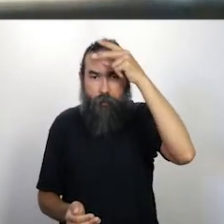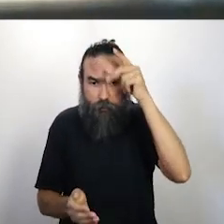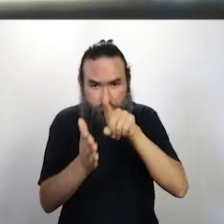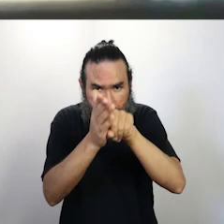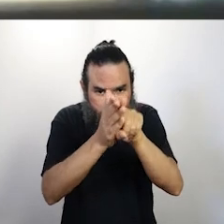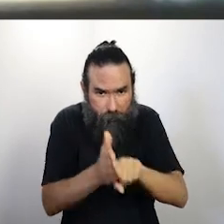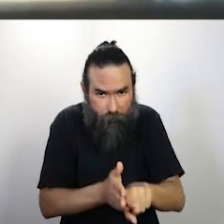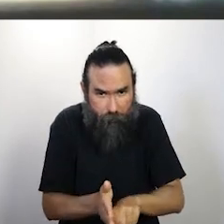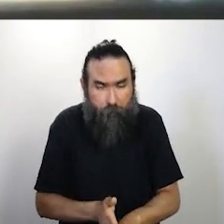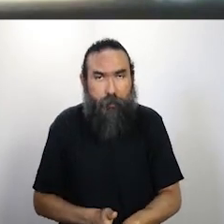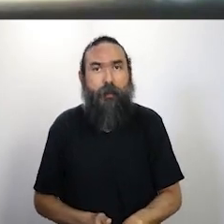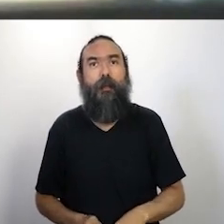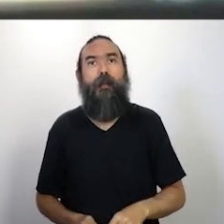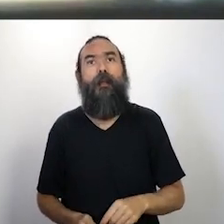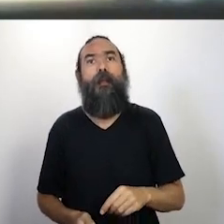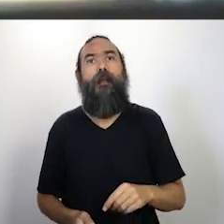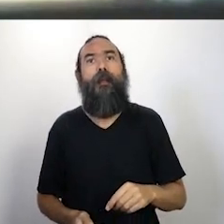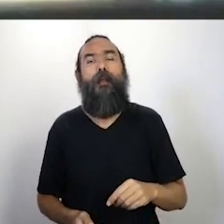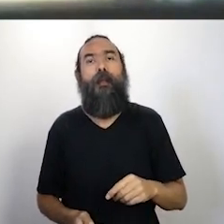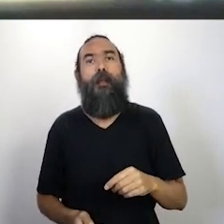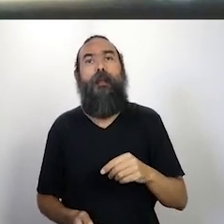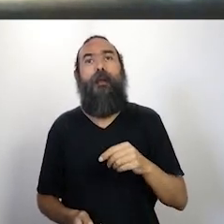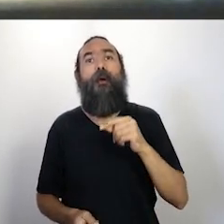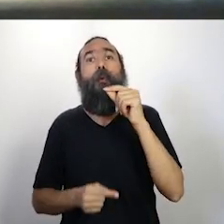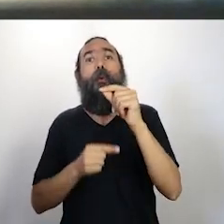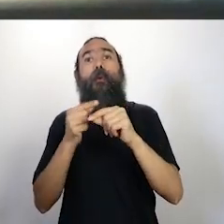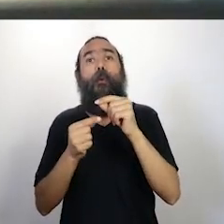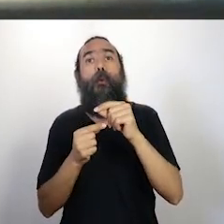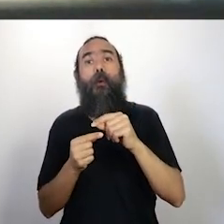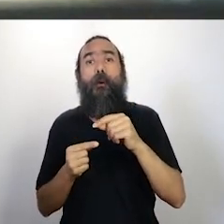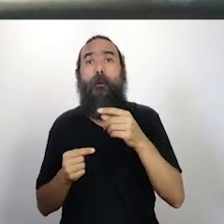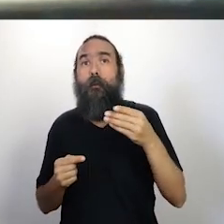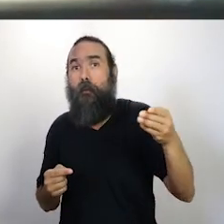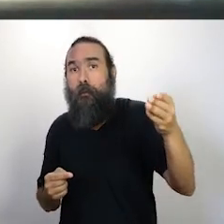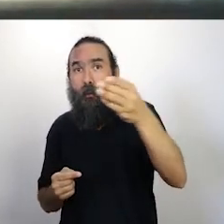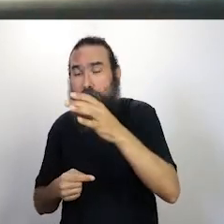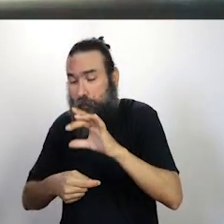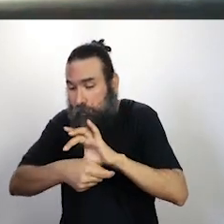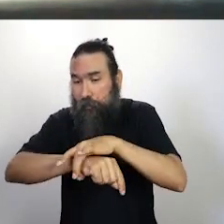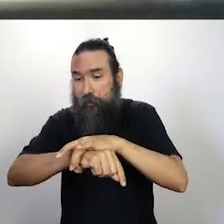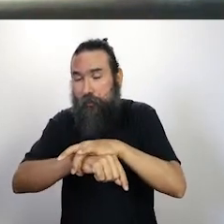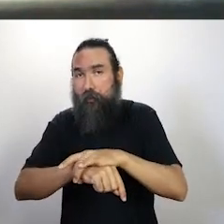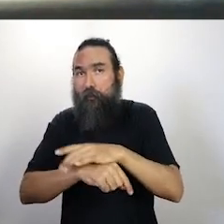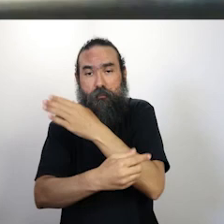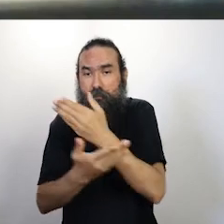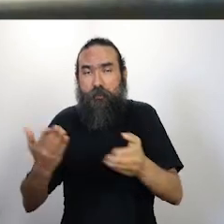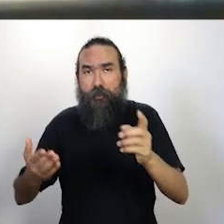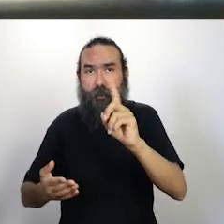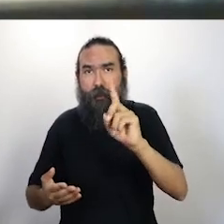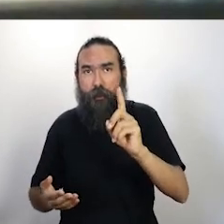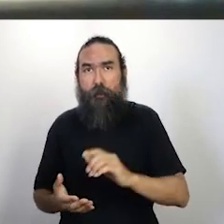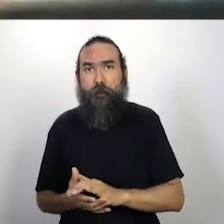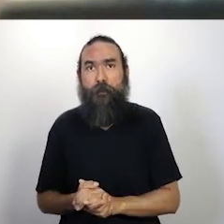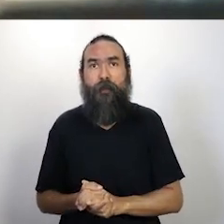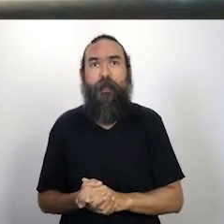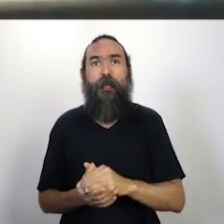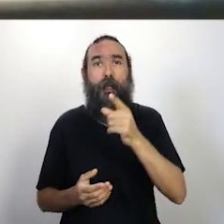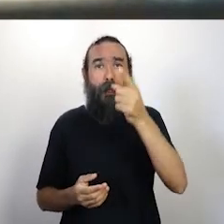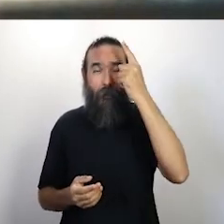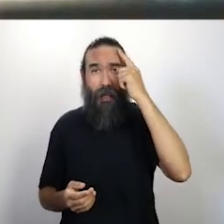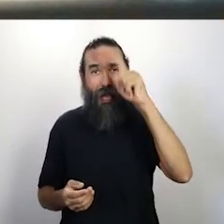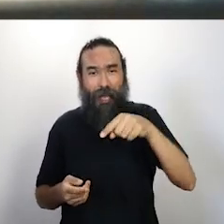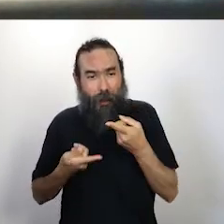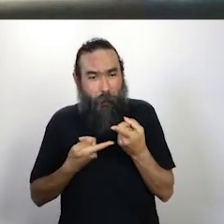frágil para vocês um pouco mais seguro nesse sentido não é uma implicância de uma instituição ou outra os órgãos de